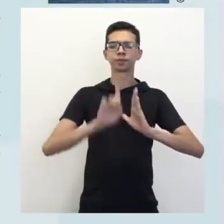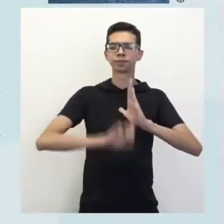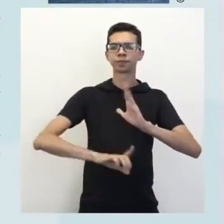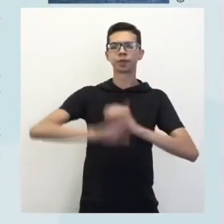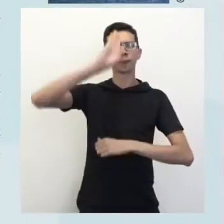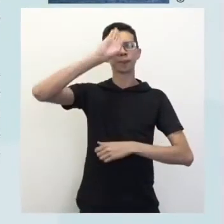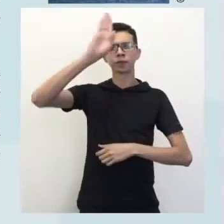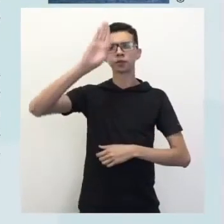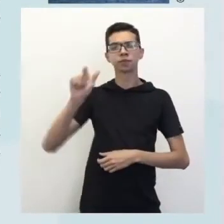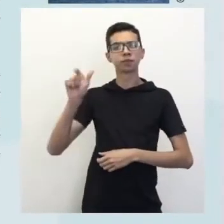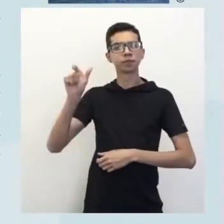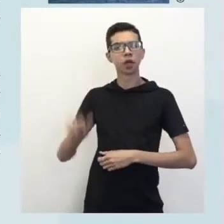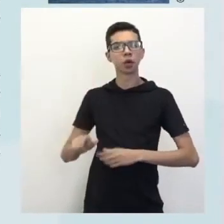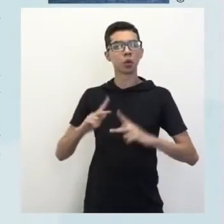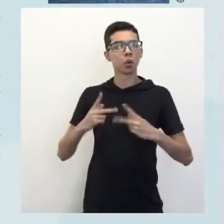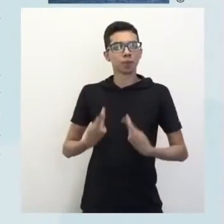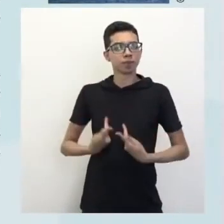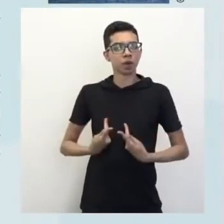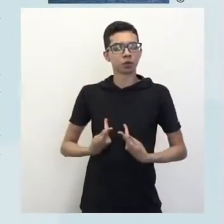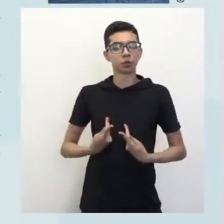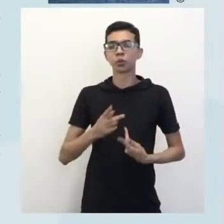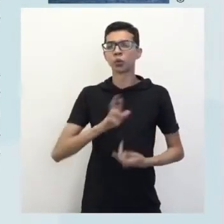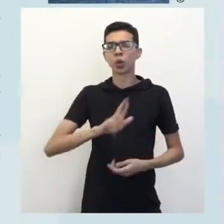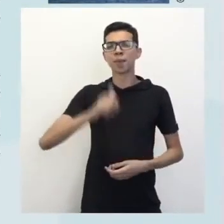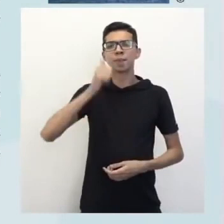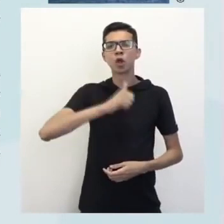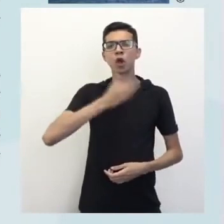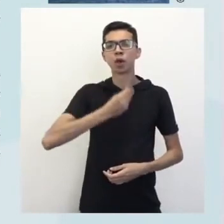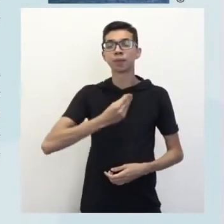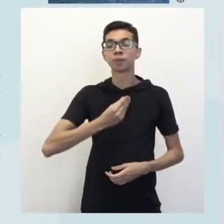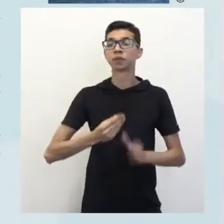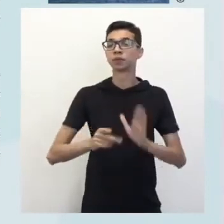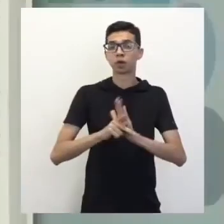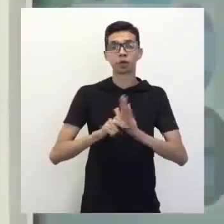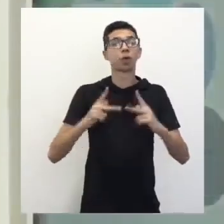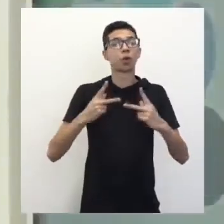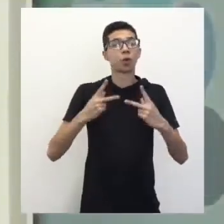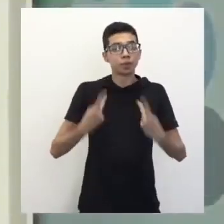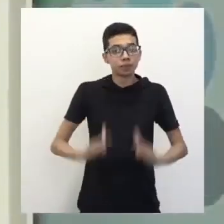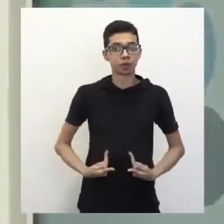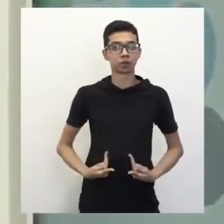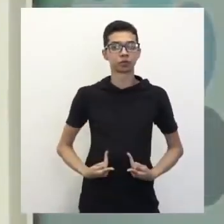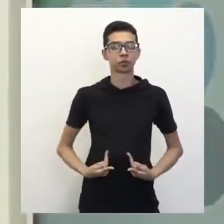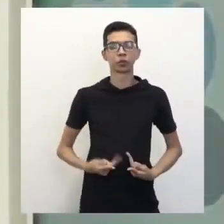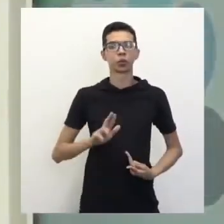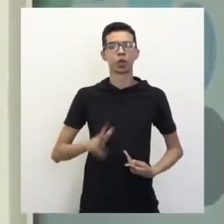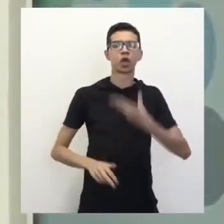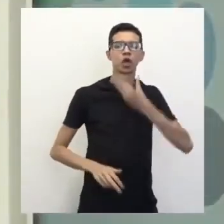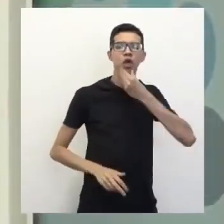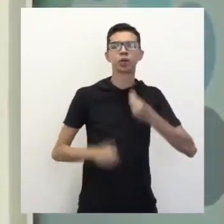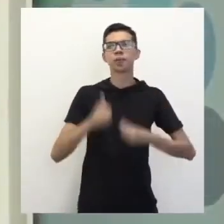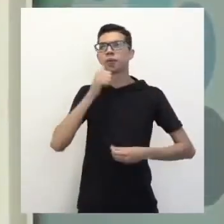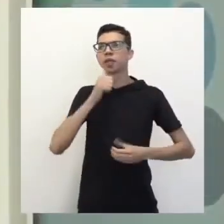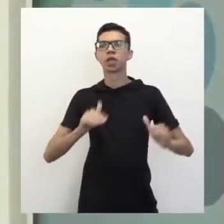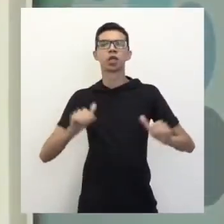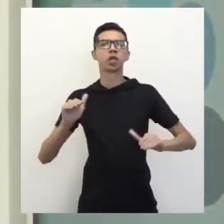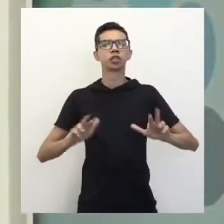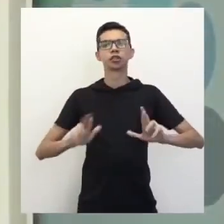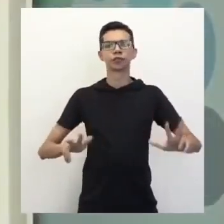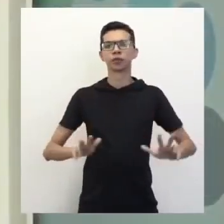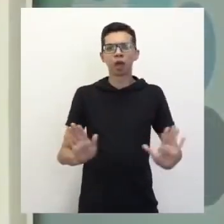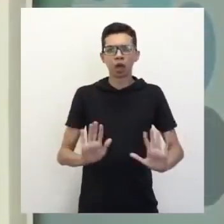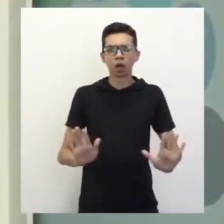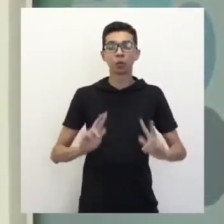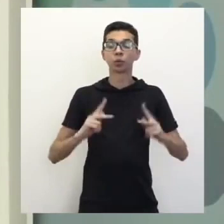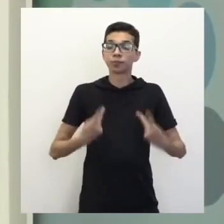Não se trata de ser homem, não se trata de ser mulher, se trata de ser humano. E sendo humano, temos todos os mesmos